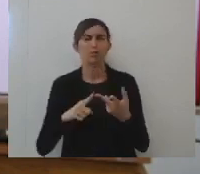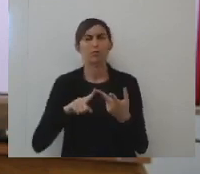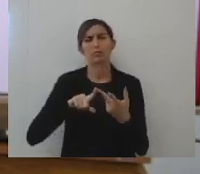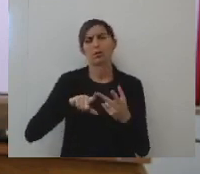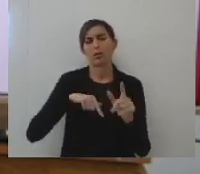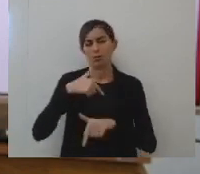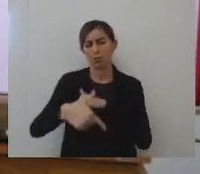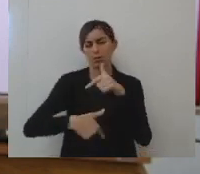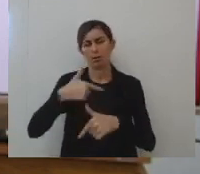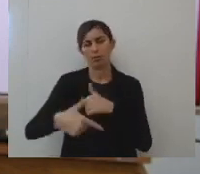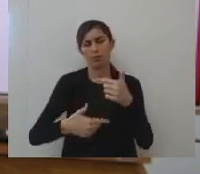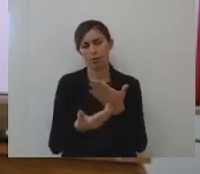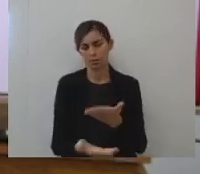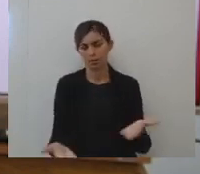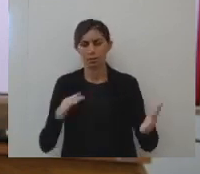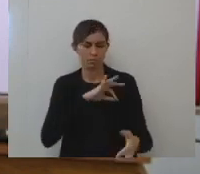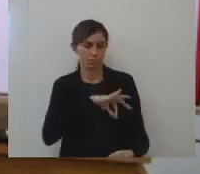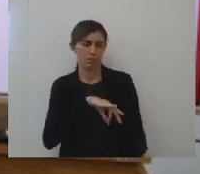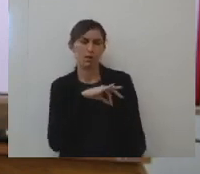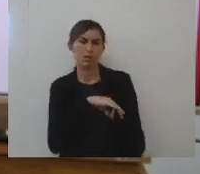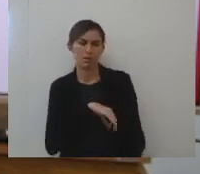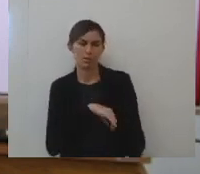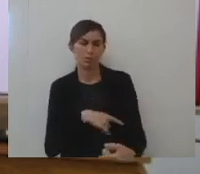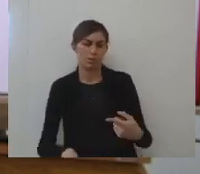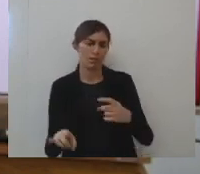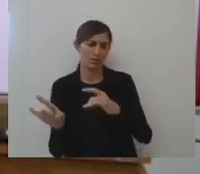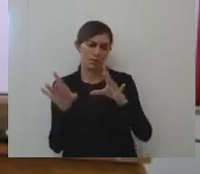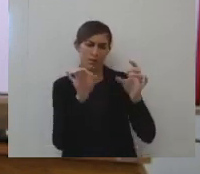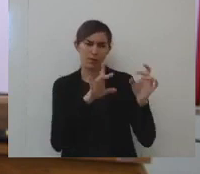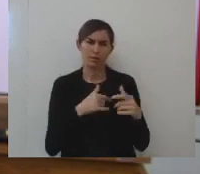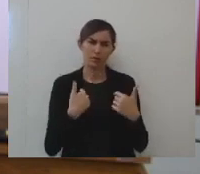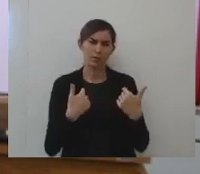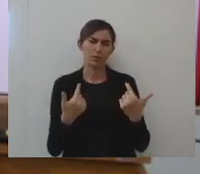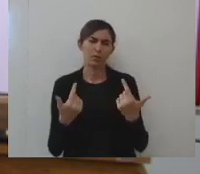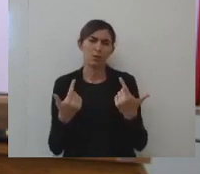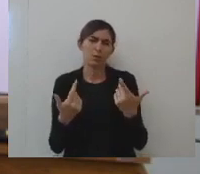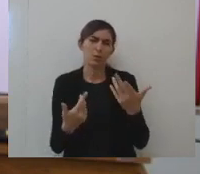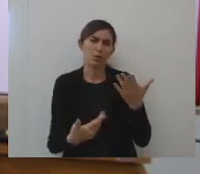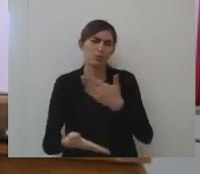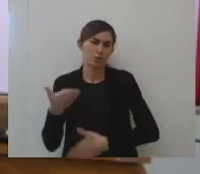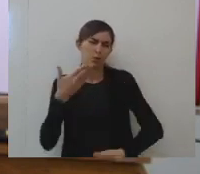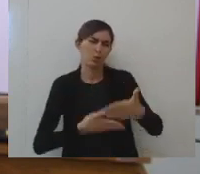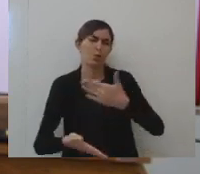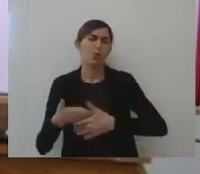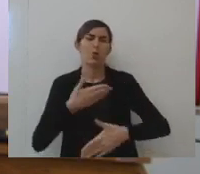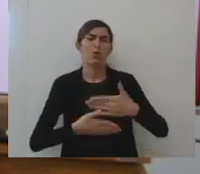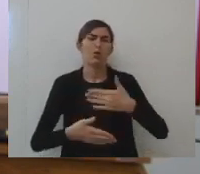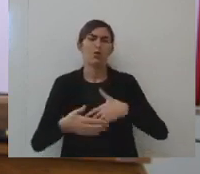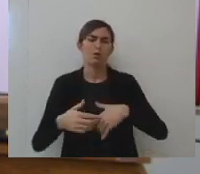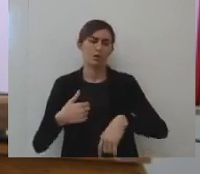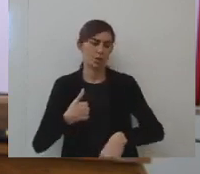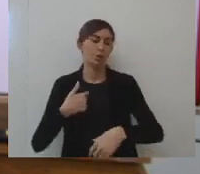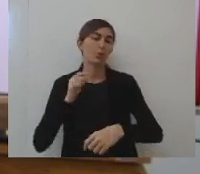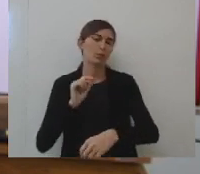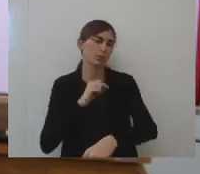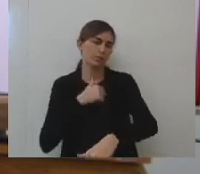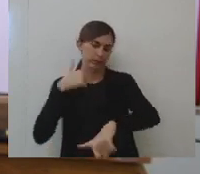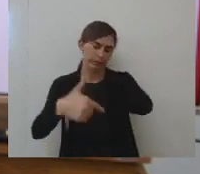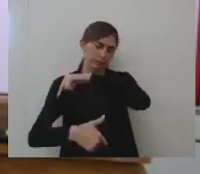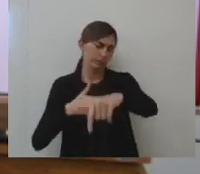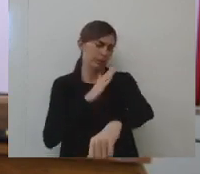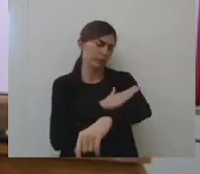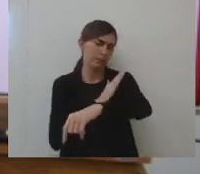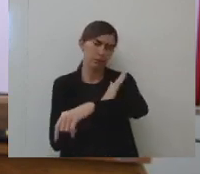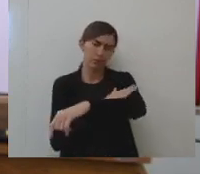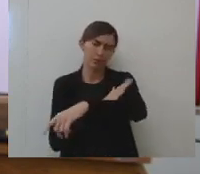ter o trabalhador assalariado, ou seja, ele vendendo a força de trabalho, vendendo a sua energia para poder ter em troca um salário.